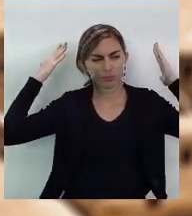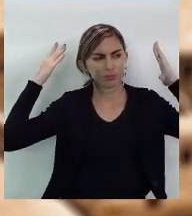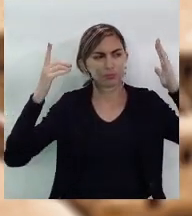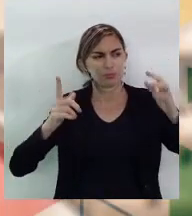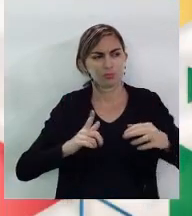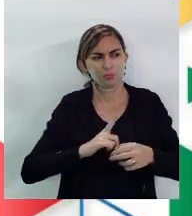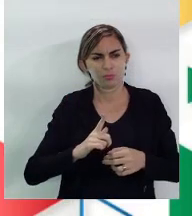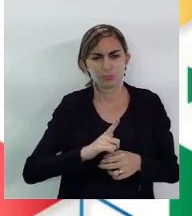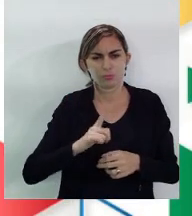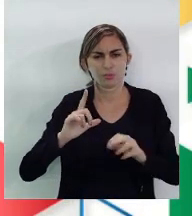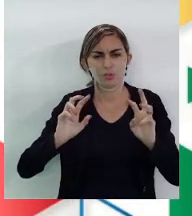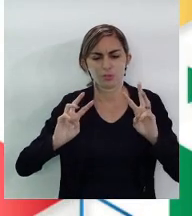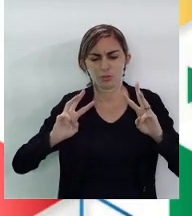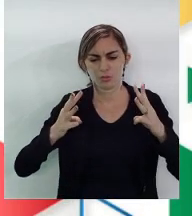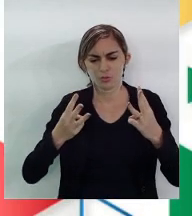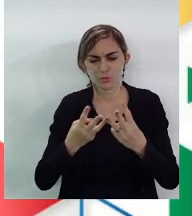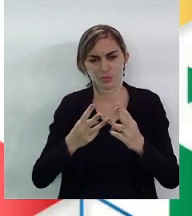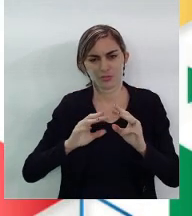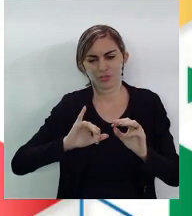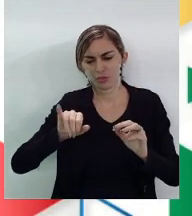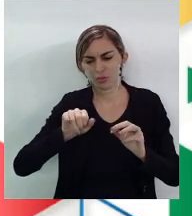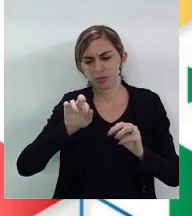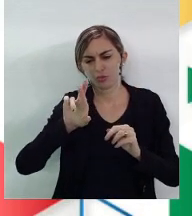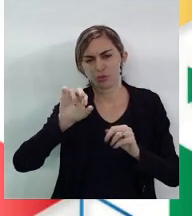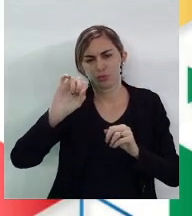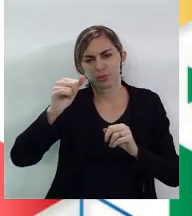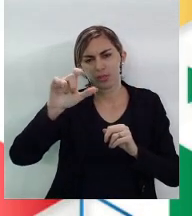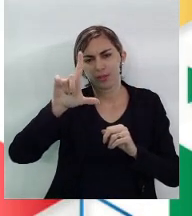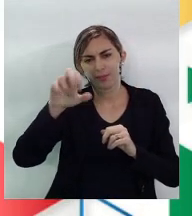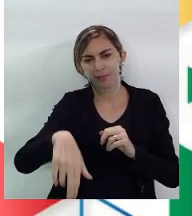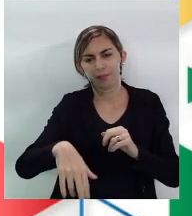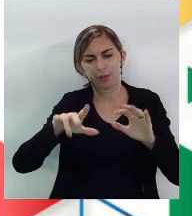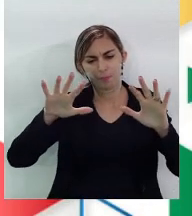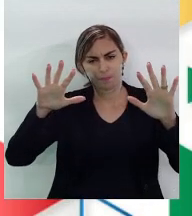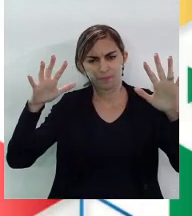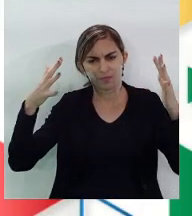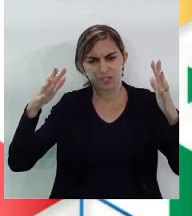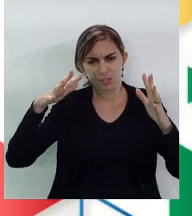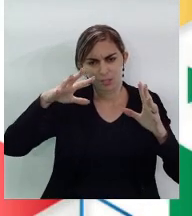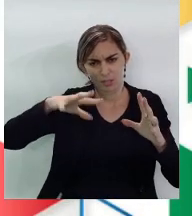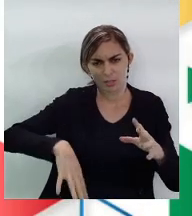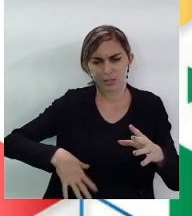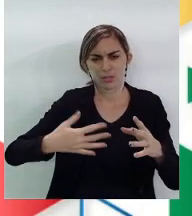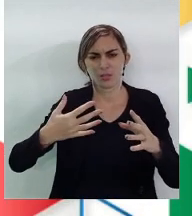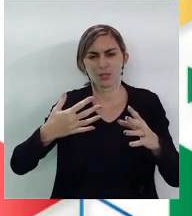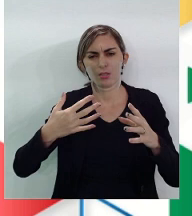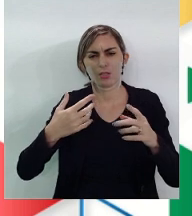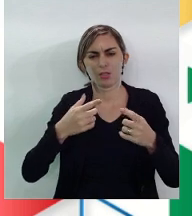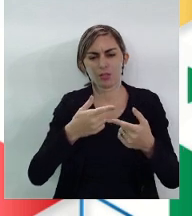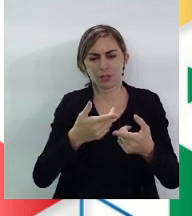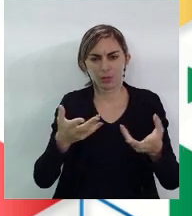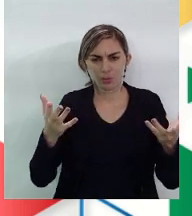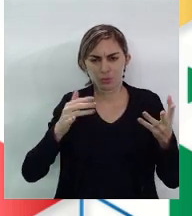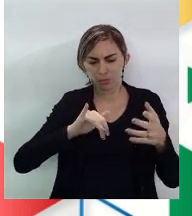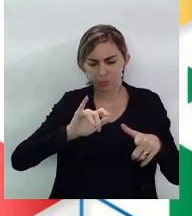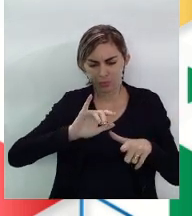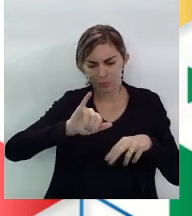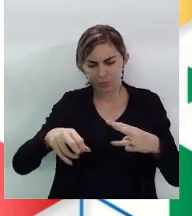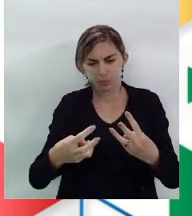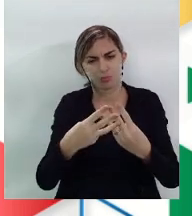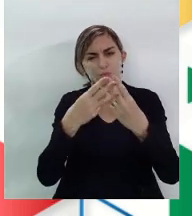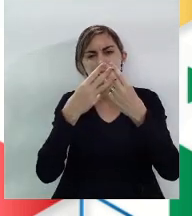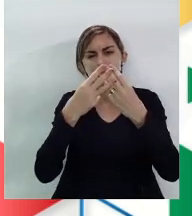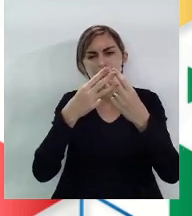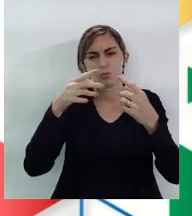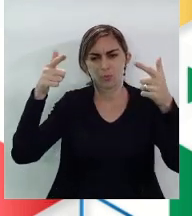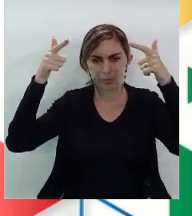aqui, Jerusalém é sagrada para os judeus, desde que o rei Davi a proclamou